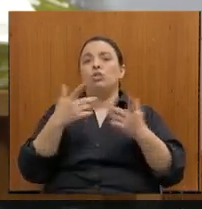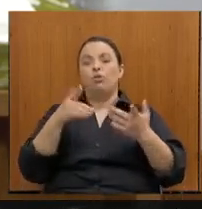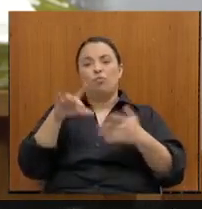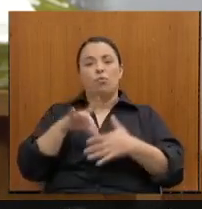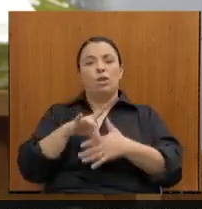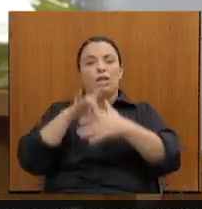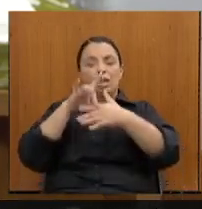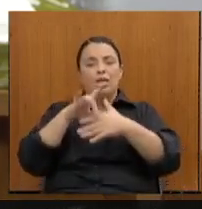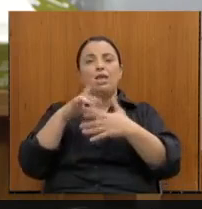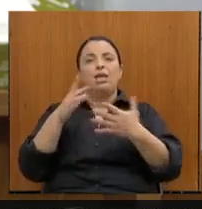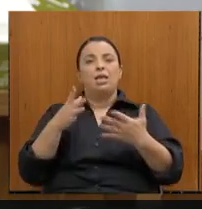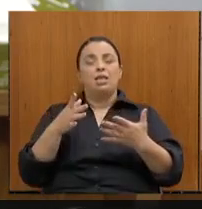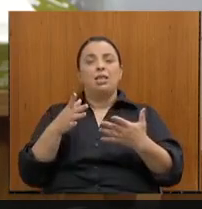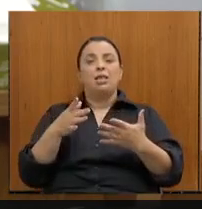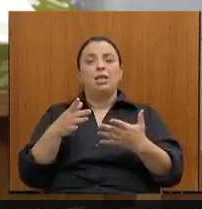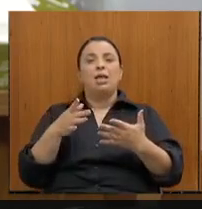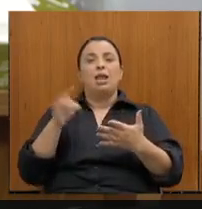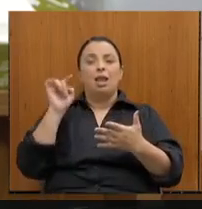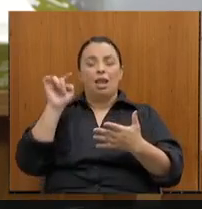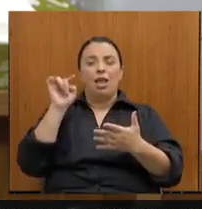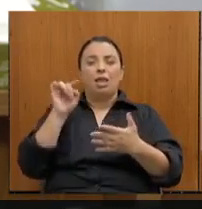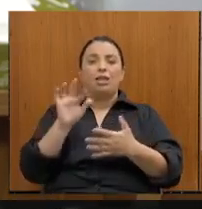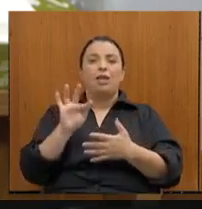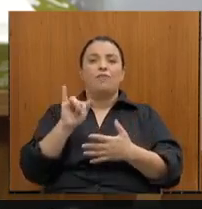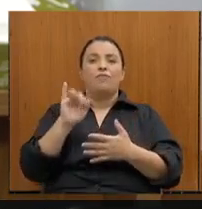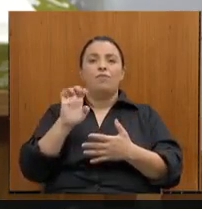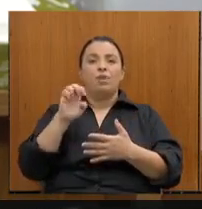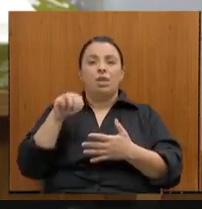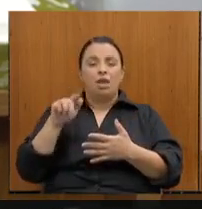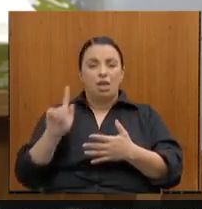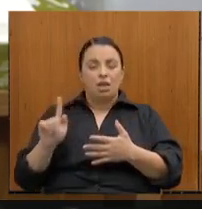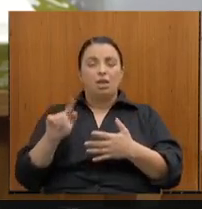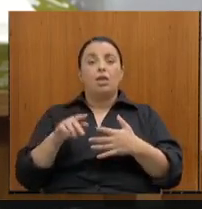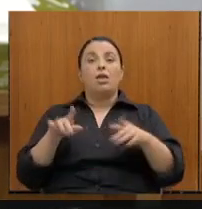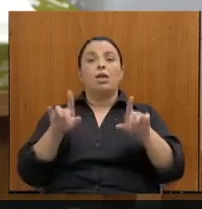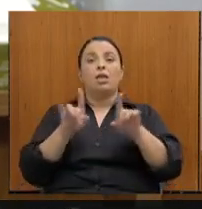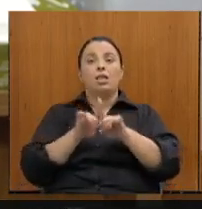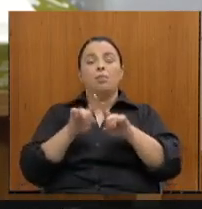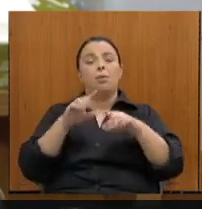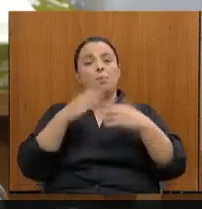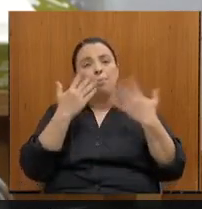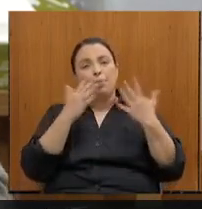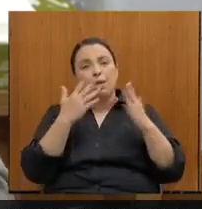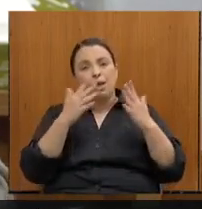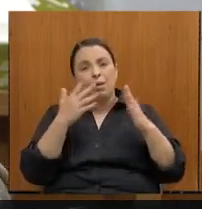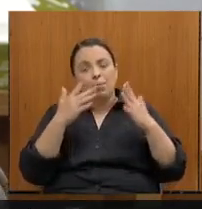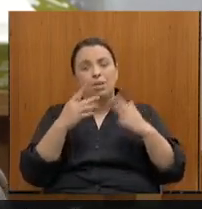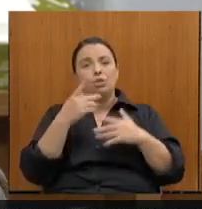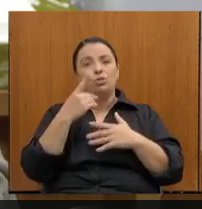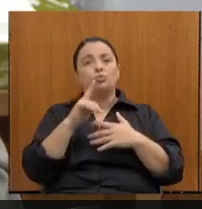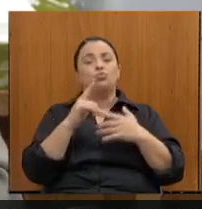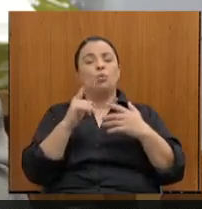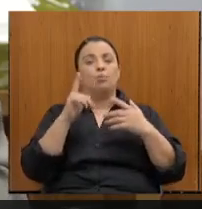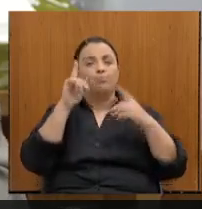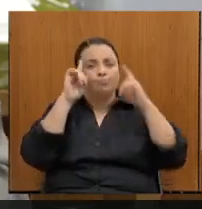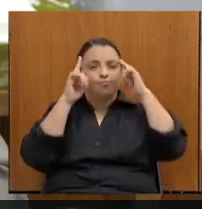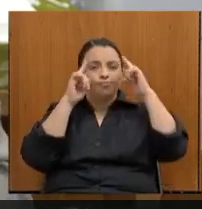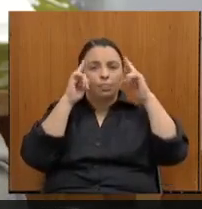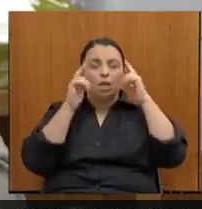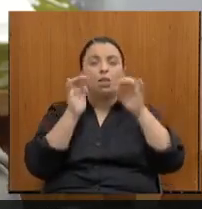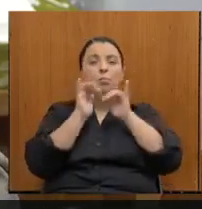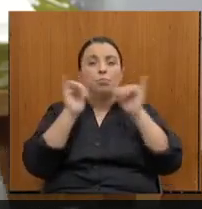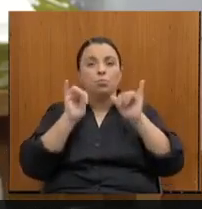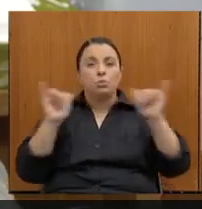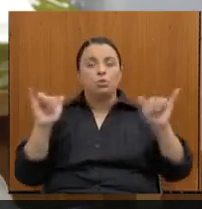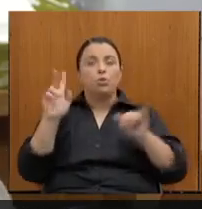da nossa querida fiemg e parabéns aí por mais essa iniciativa na promoção do hidrogênio em